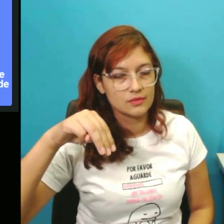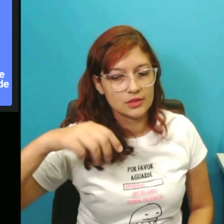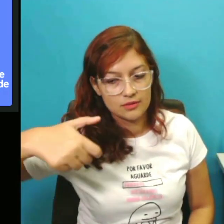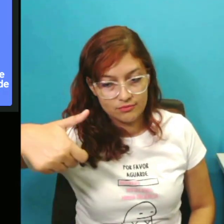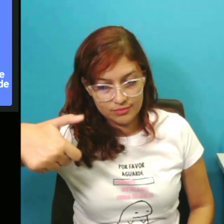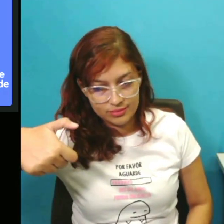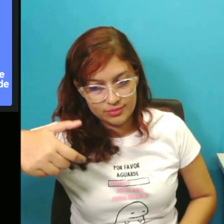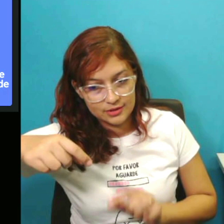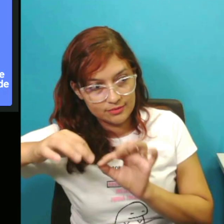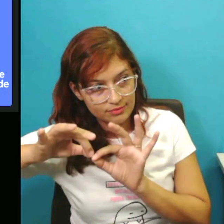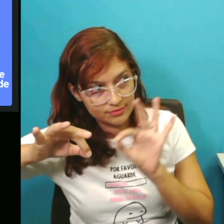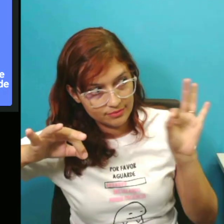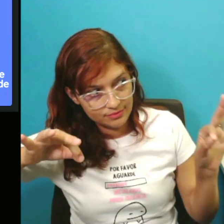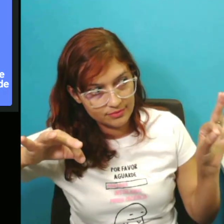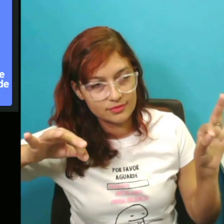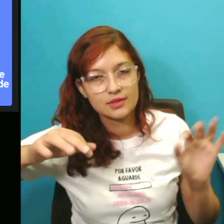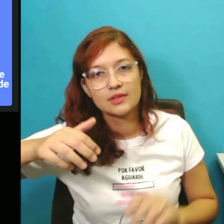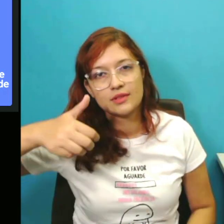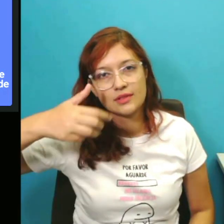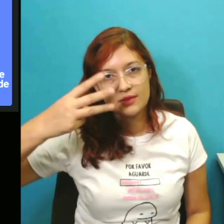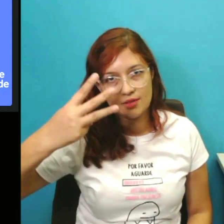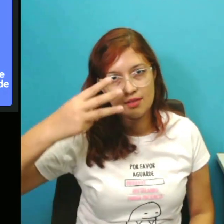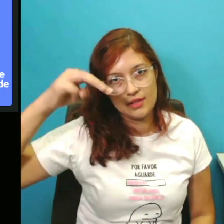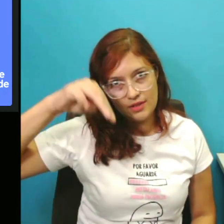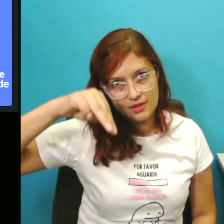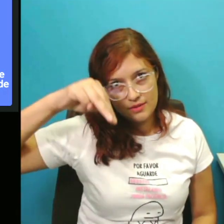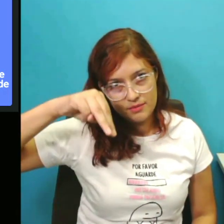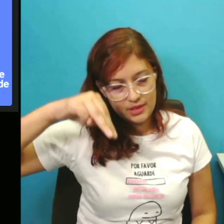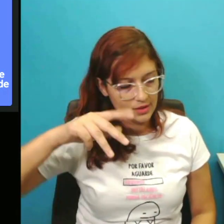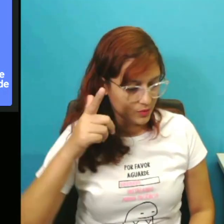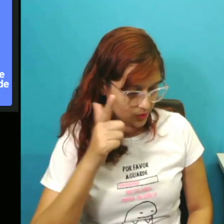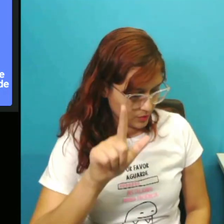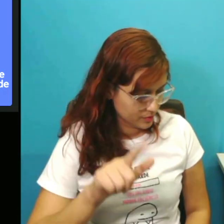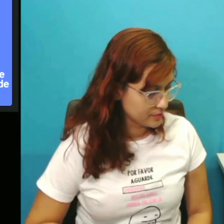O laser estava a 3 metros do objeto.